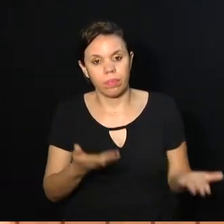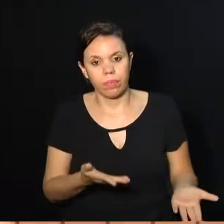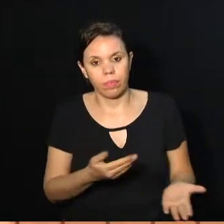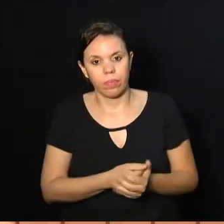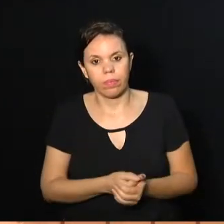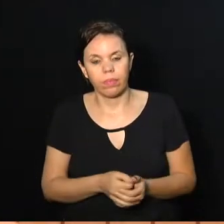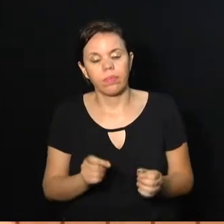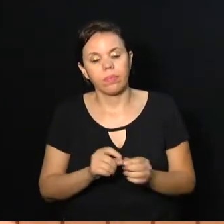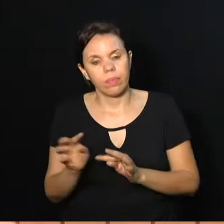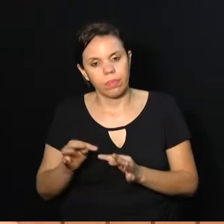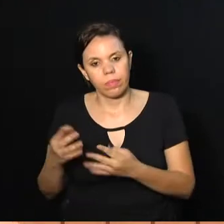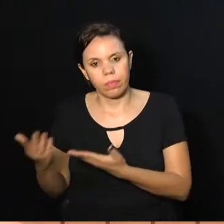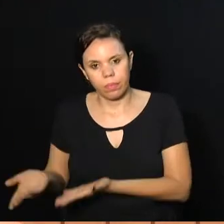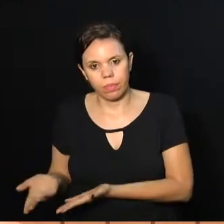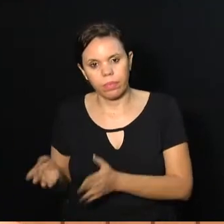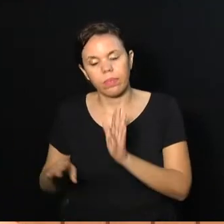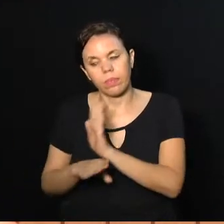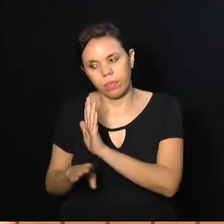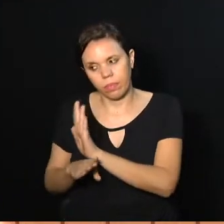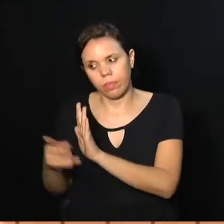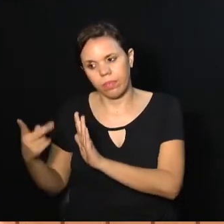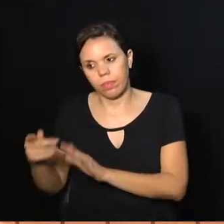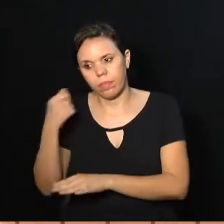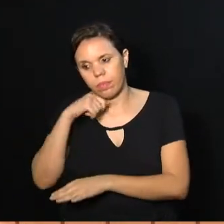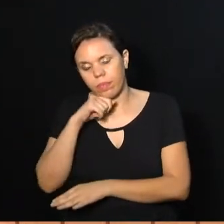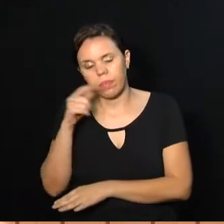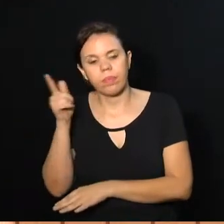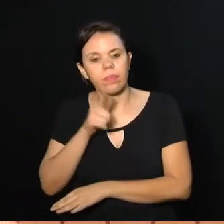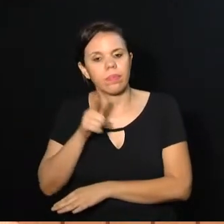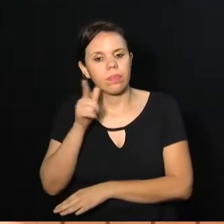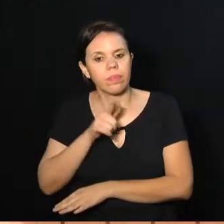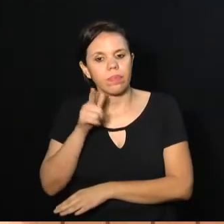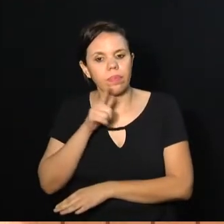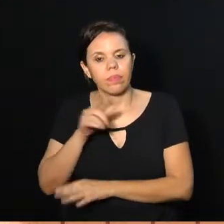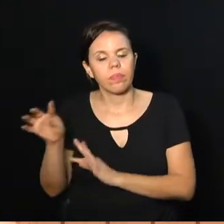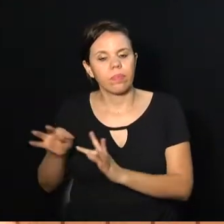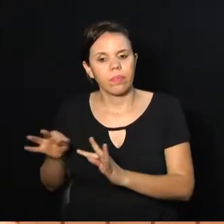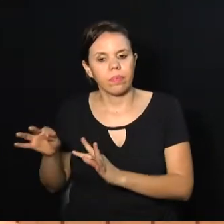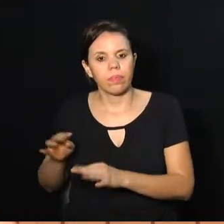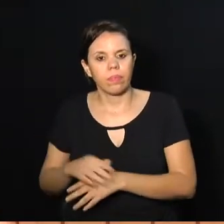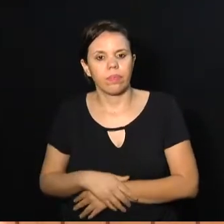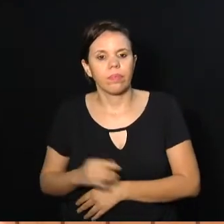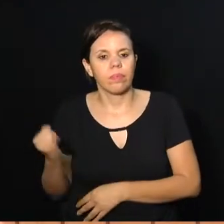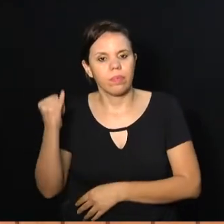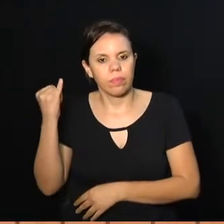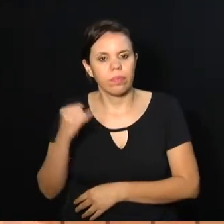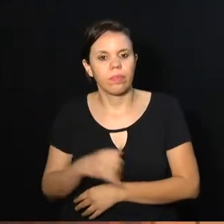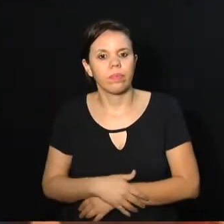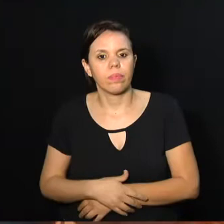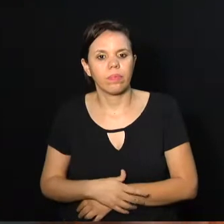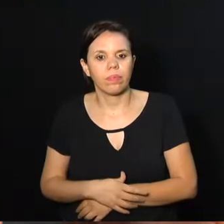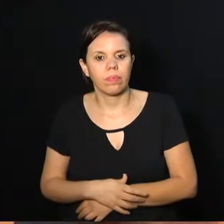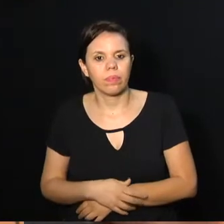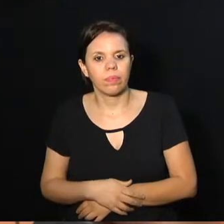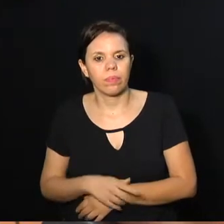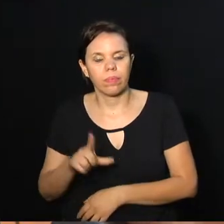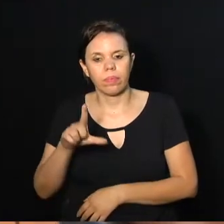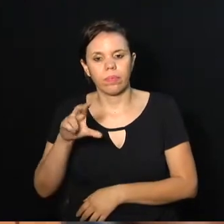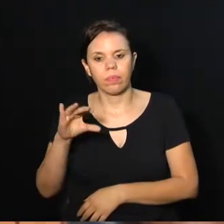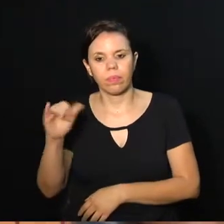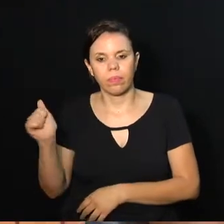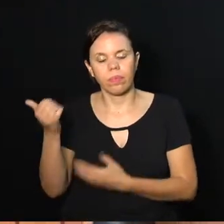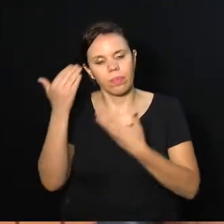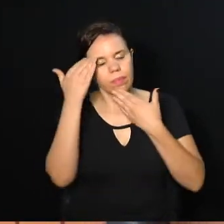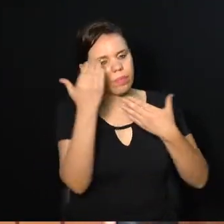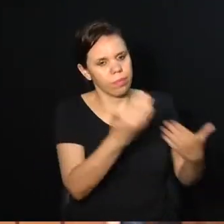fazer esse tratamento. Então, ajudar essa mãe a conseguir aderir a esse tratamento, né? É o mais importante. Luciana, muito